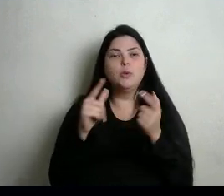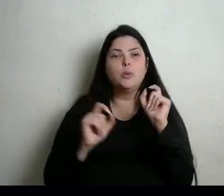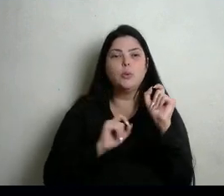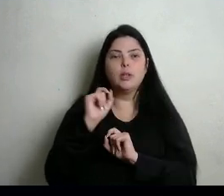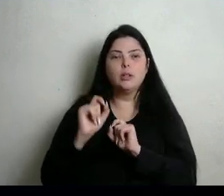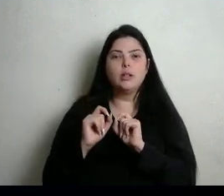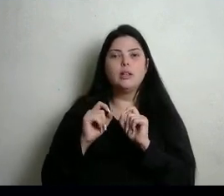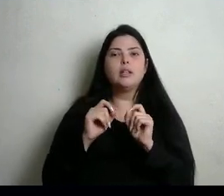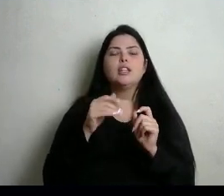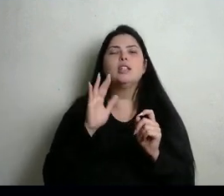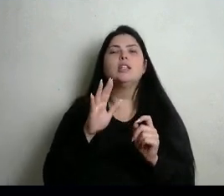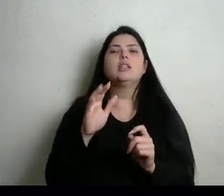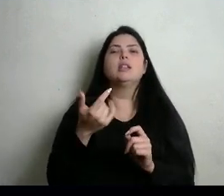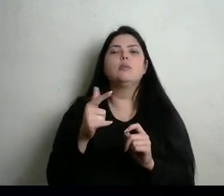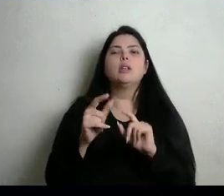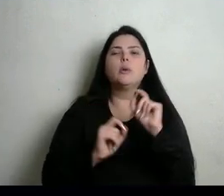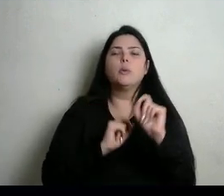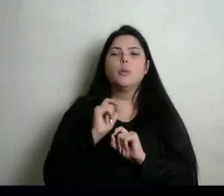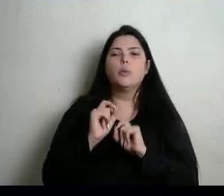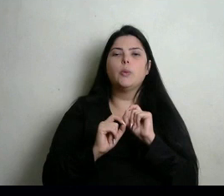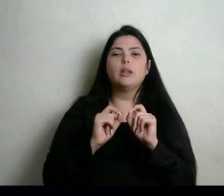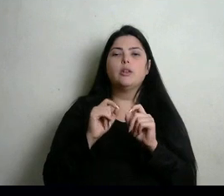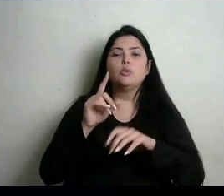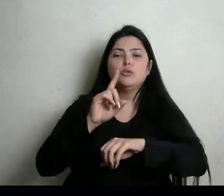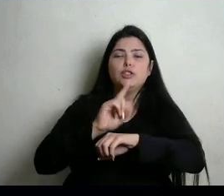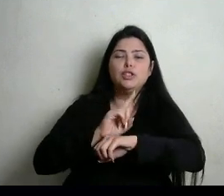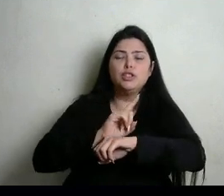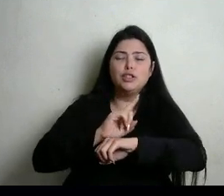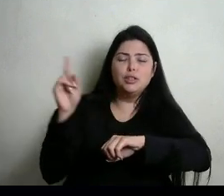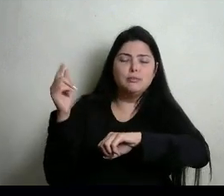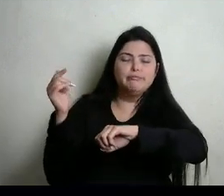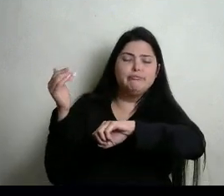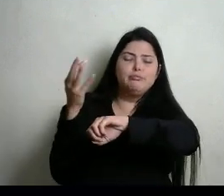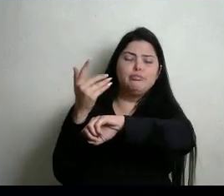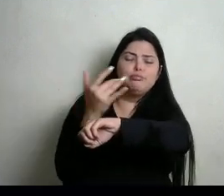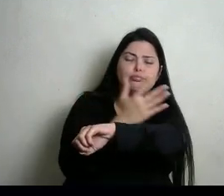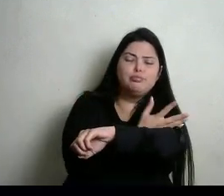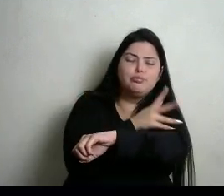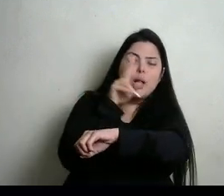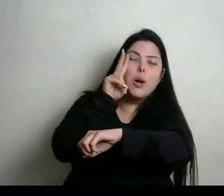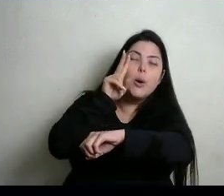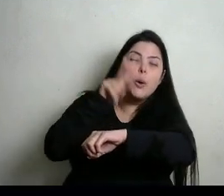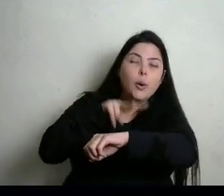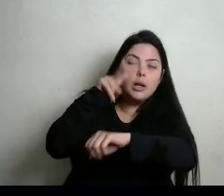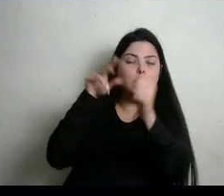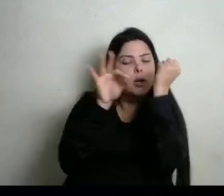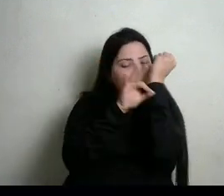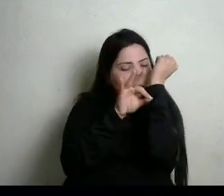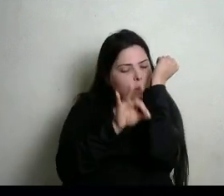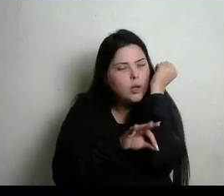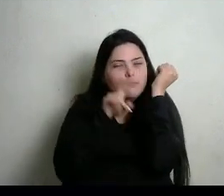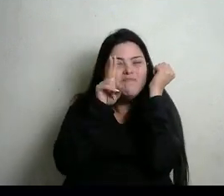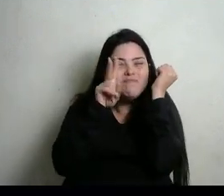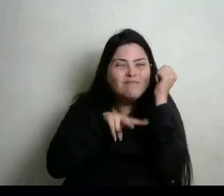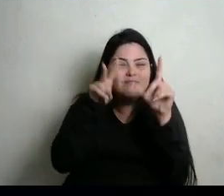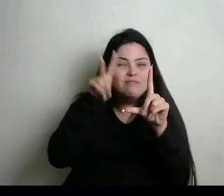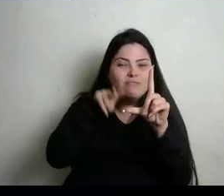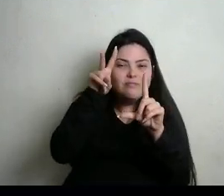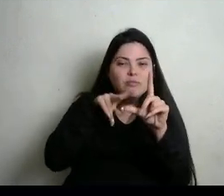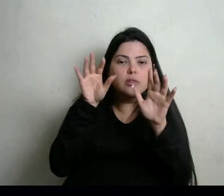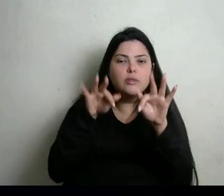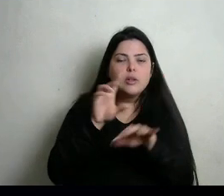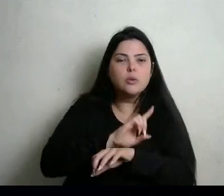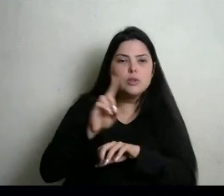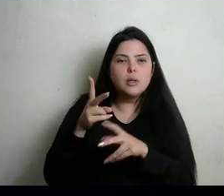aqui já não ficou o dia inteiro olhando um código e chegou no final do dia e viu que,